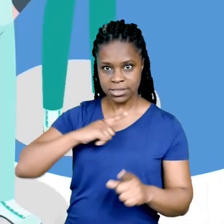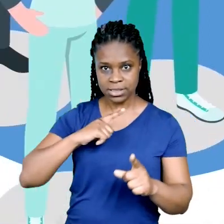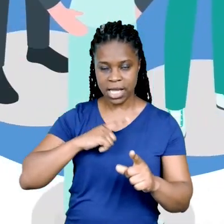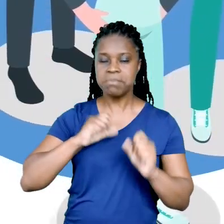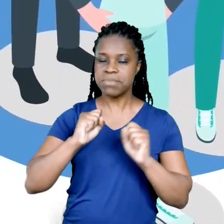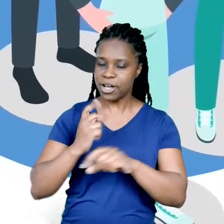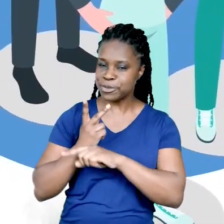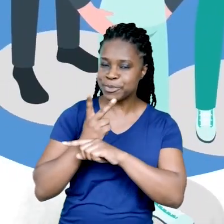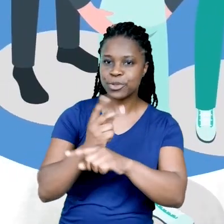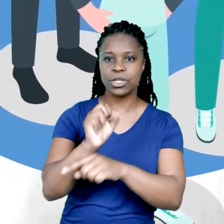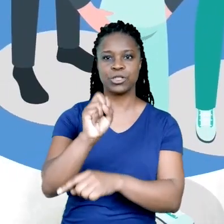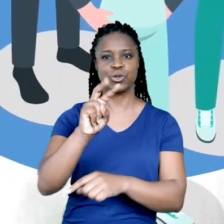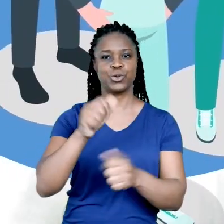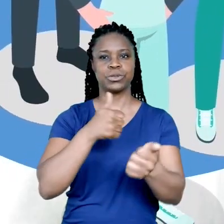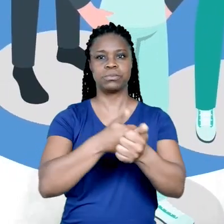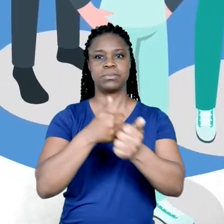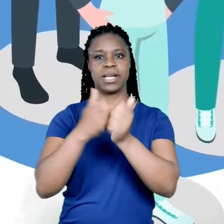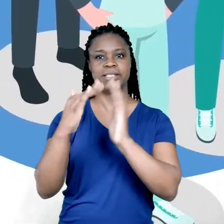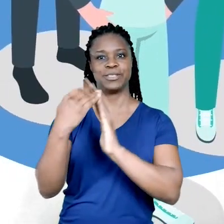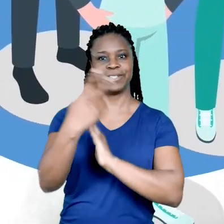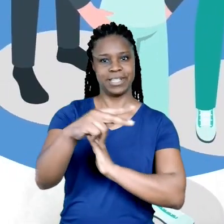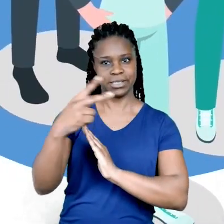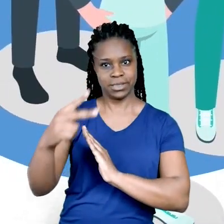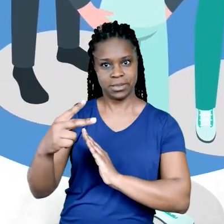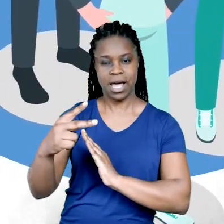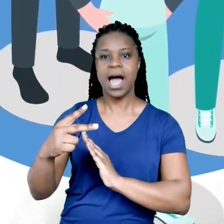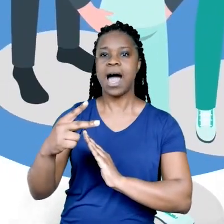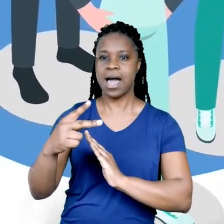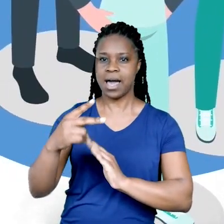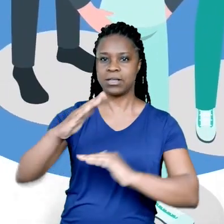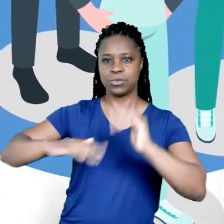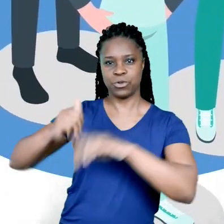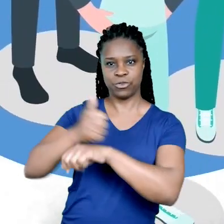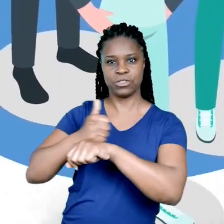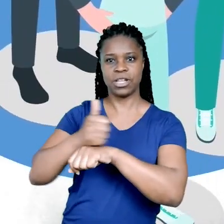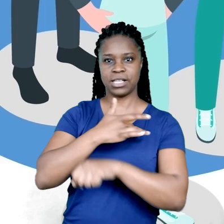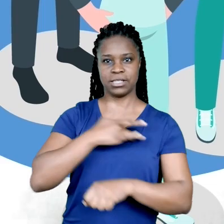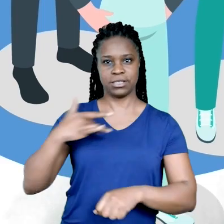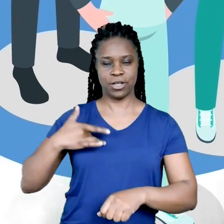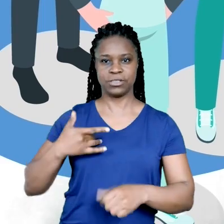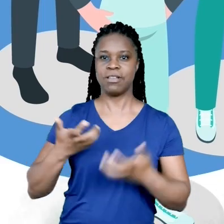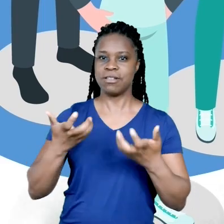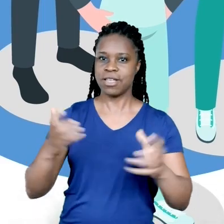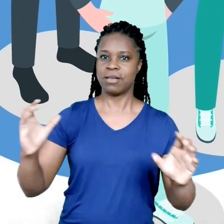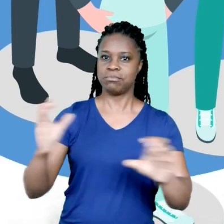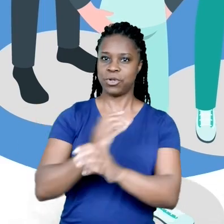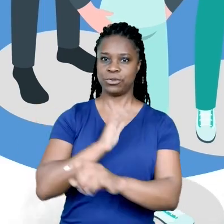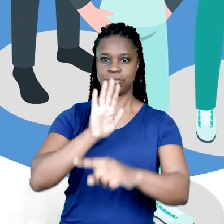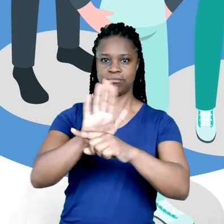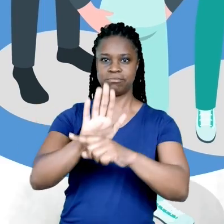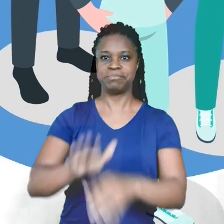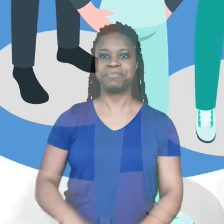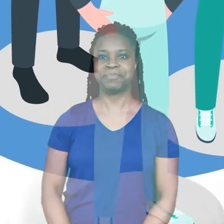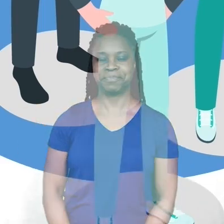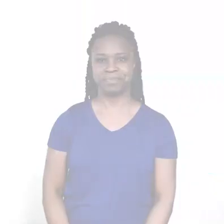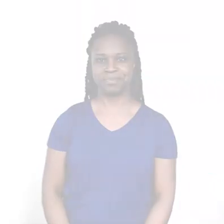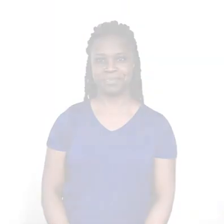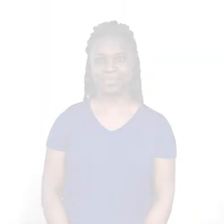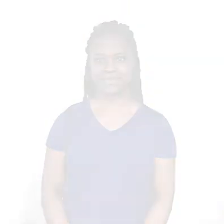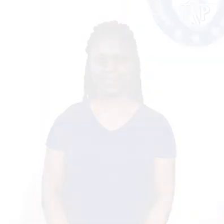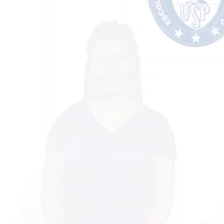dúvida, procure a unidade de saúde mais próxima da sua casa. Os profissionais da saúde estão sempre prontos a te ajudar.